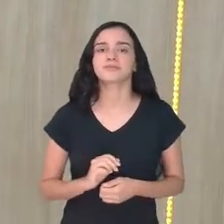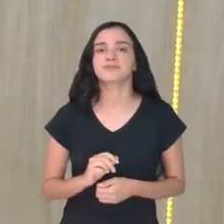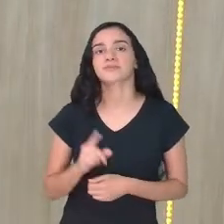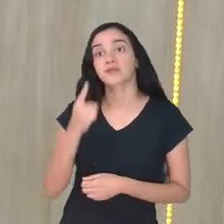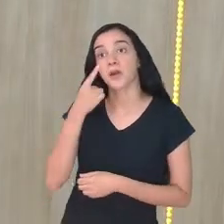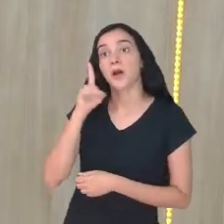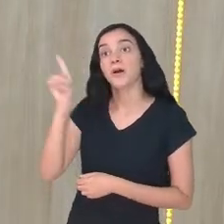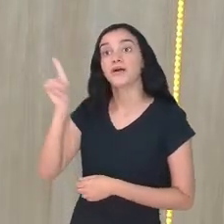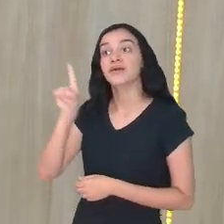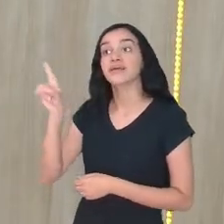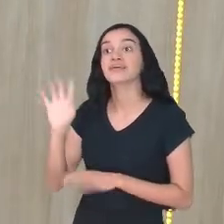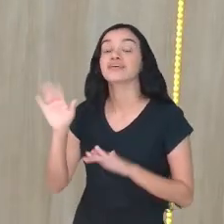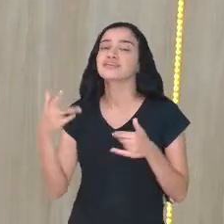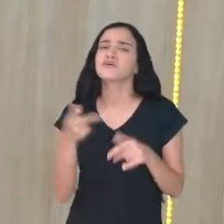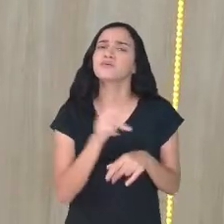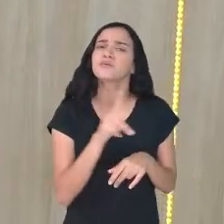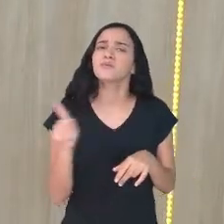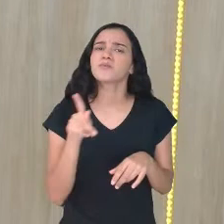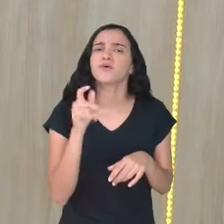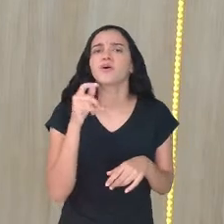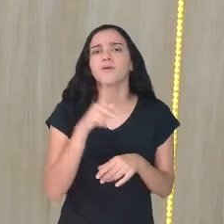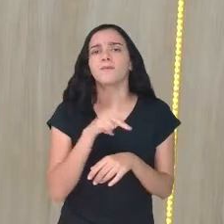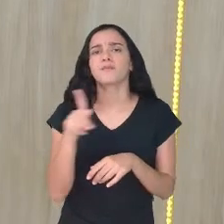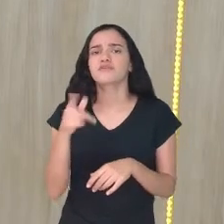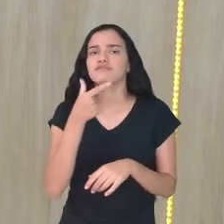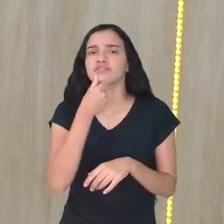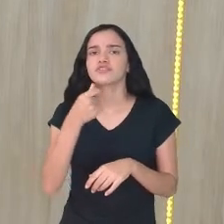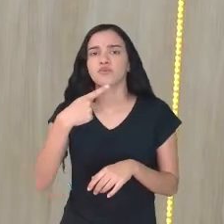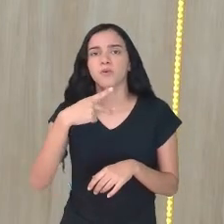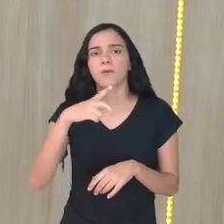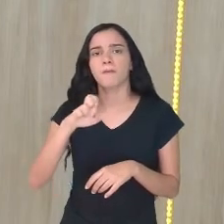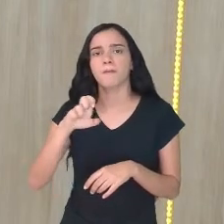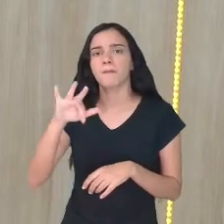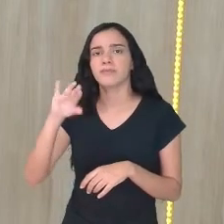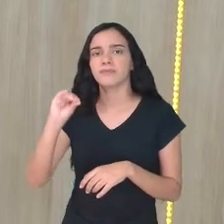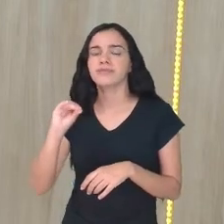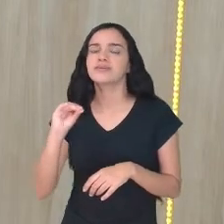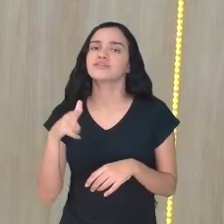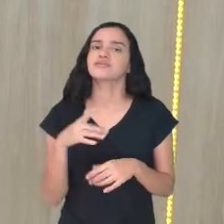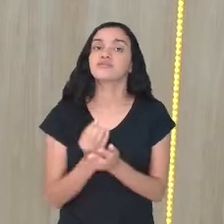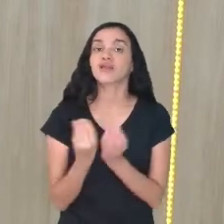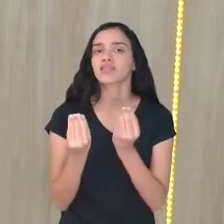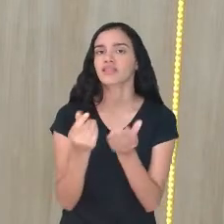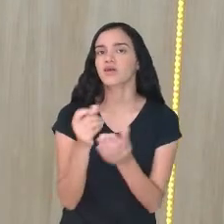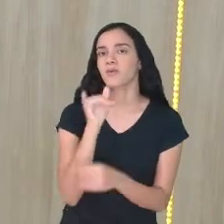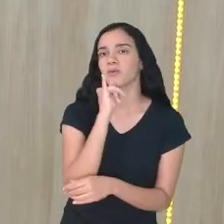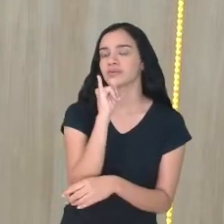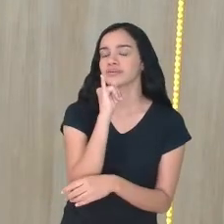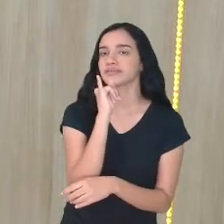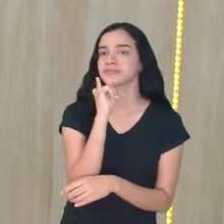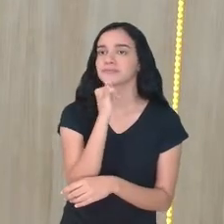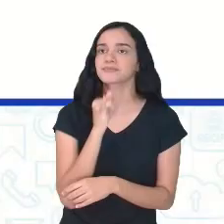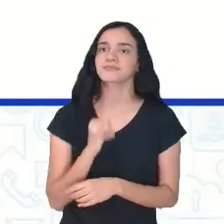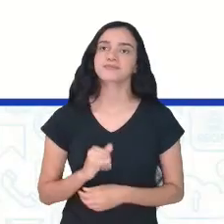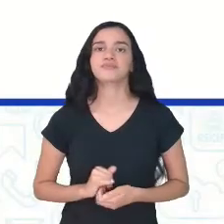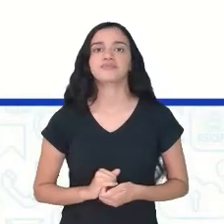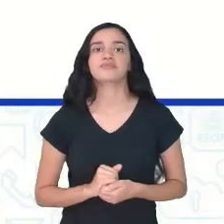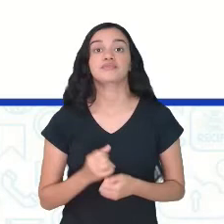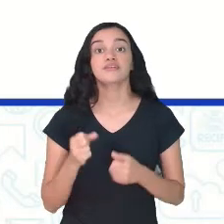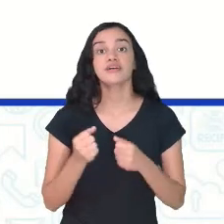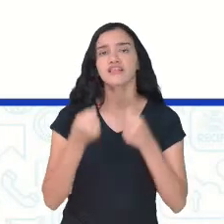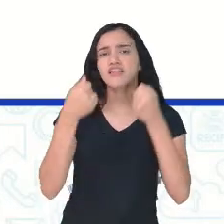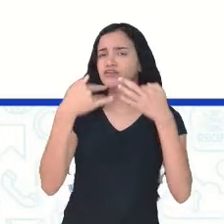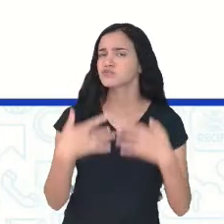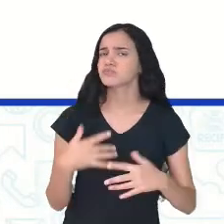Aí, o professor Pedro deixou um exemplo, e eu trouxe, claro, né? De olho no exemplo. Está falando em